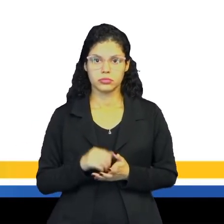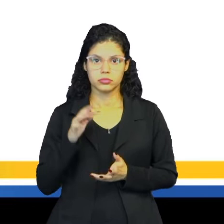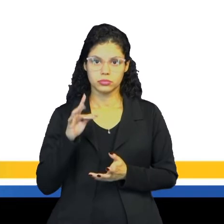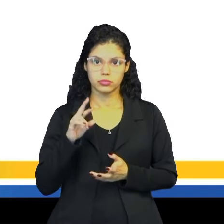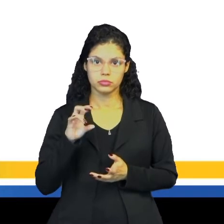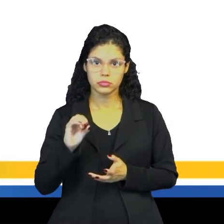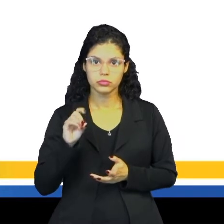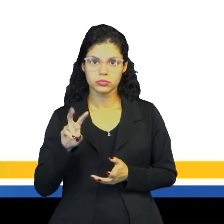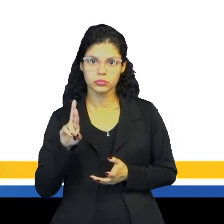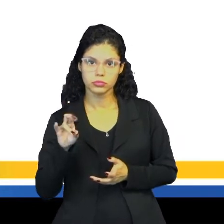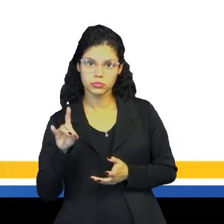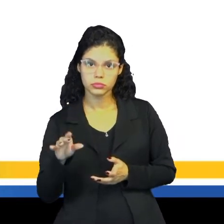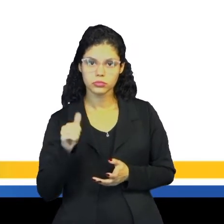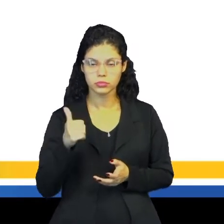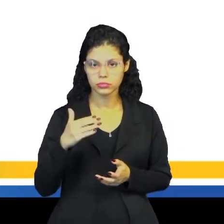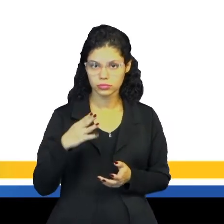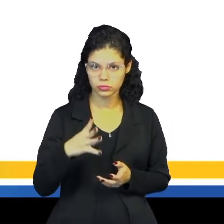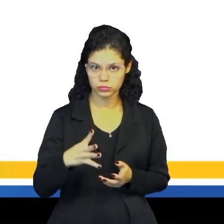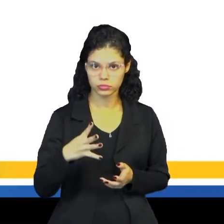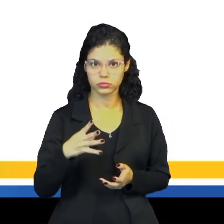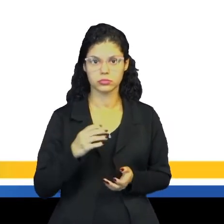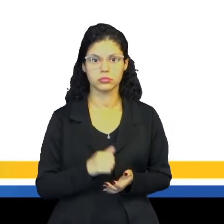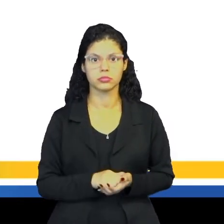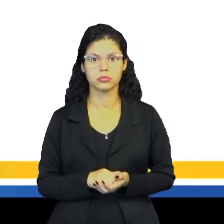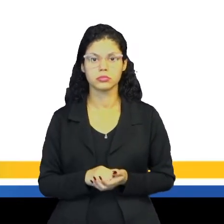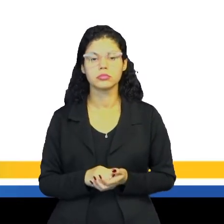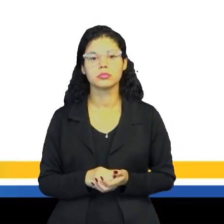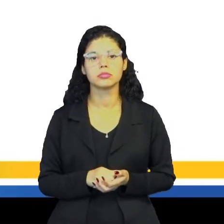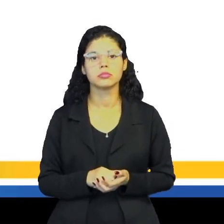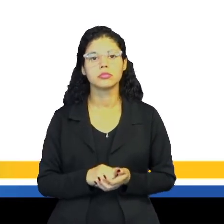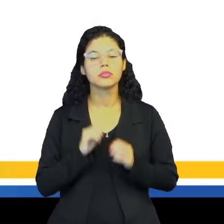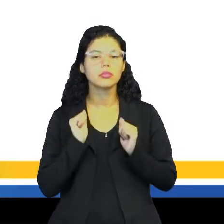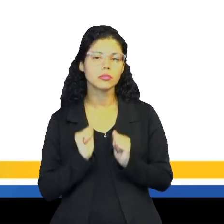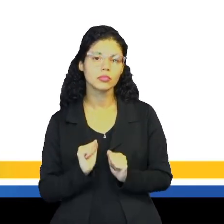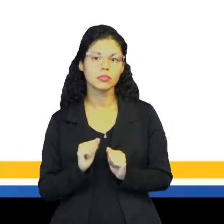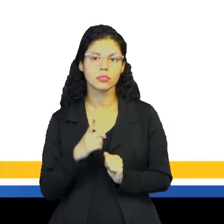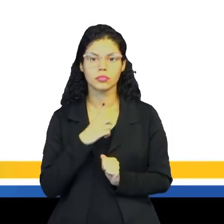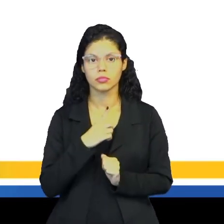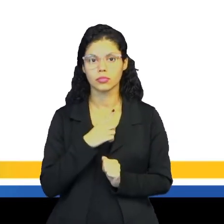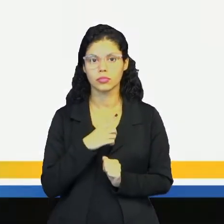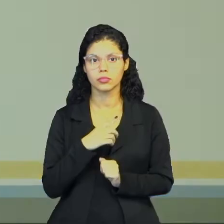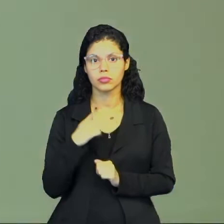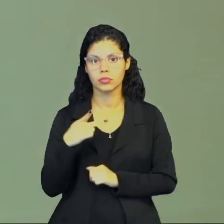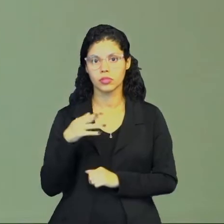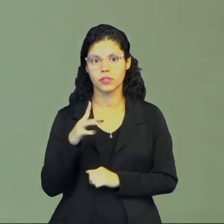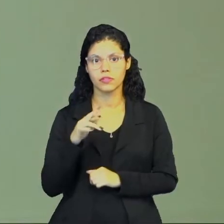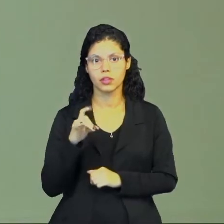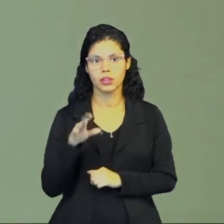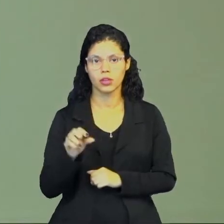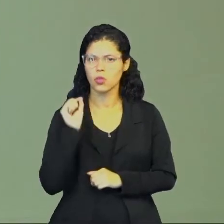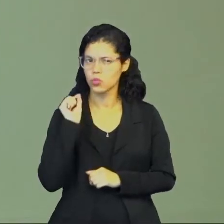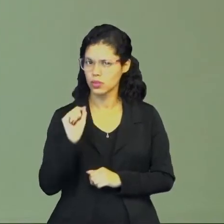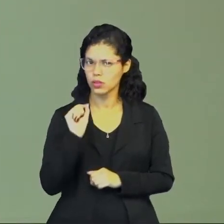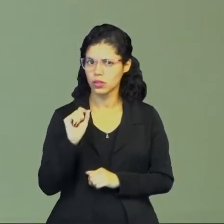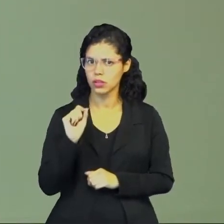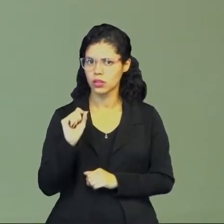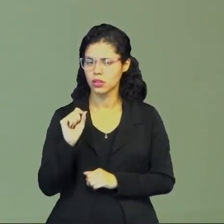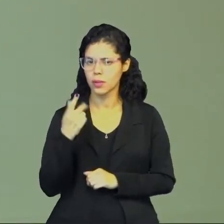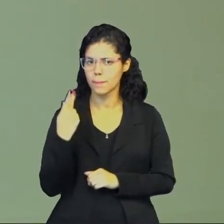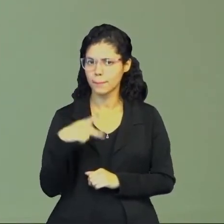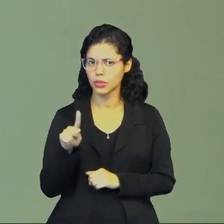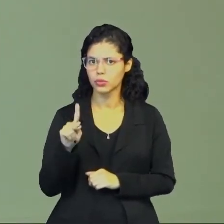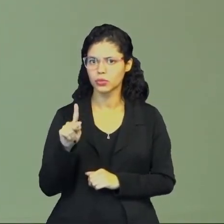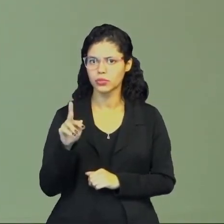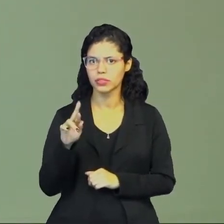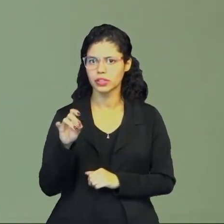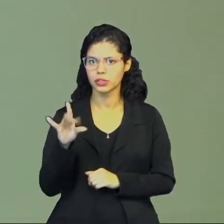pelo 14º dia, no processo de ovulação, nós temos, então, o período fértil. O que é, então, o período fértil? É